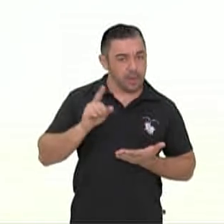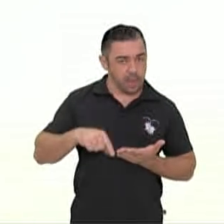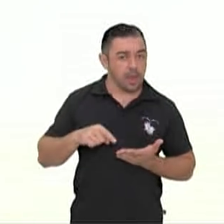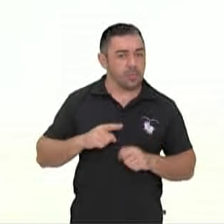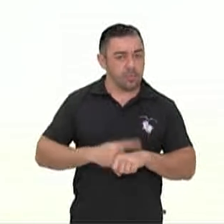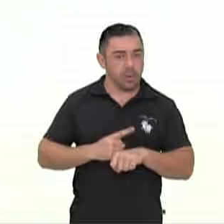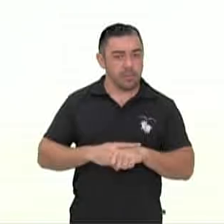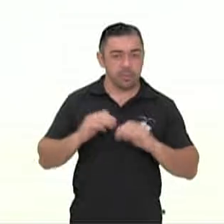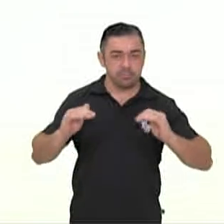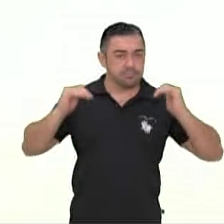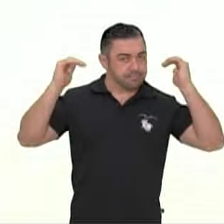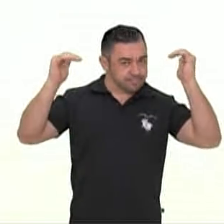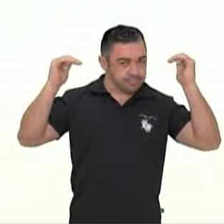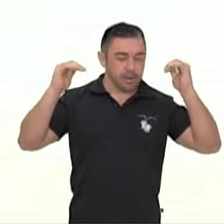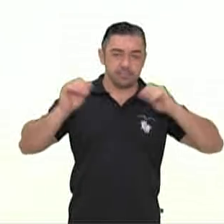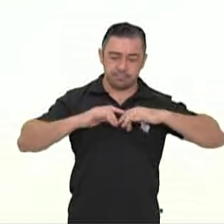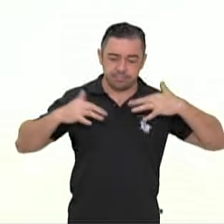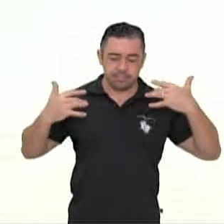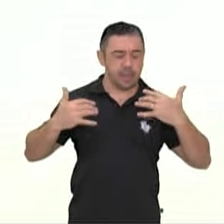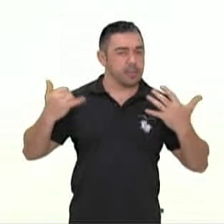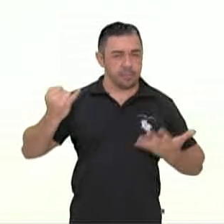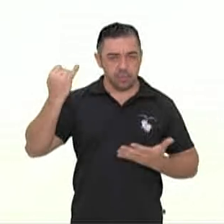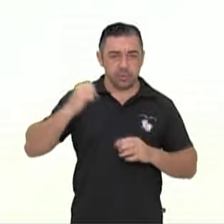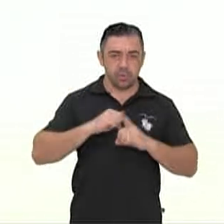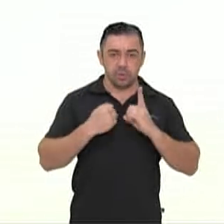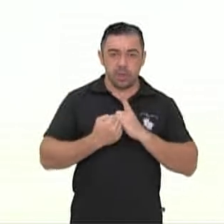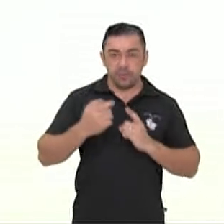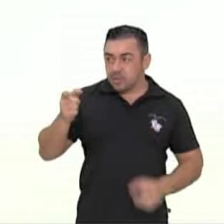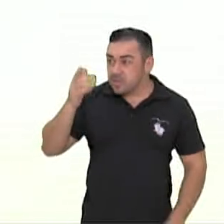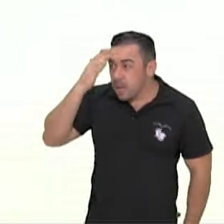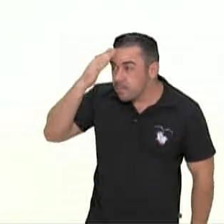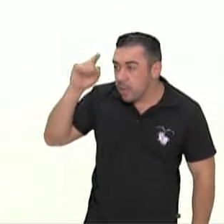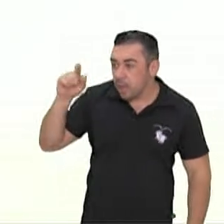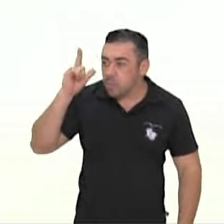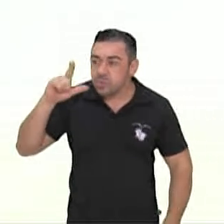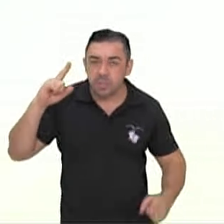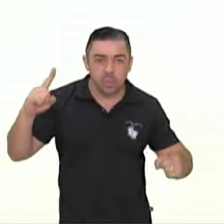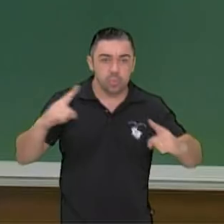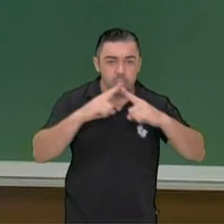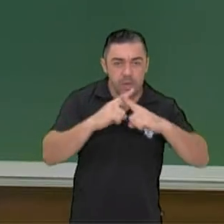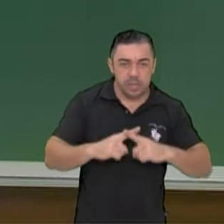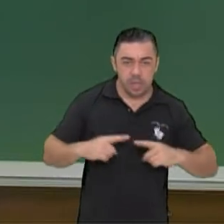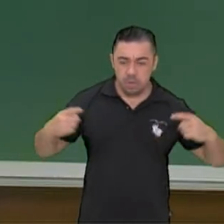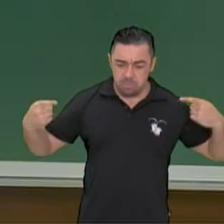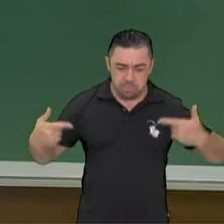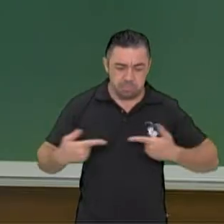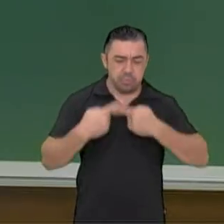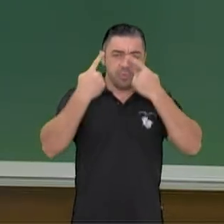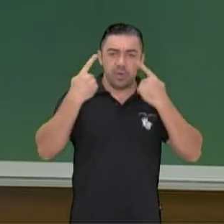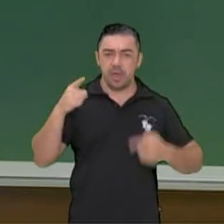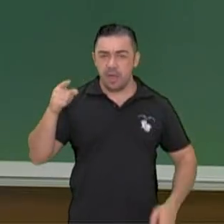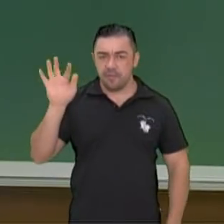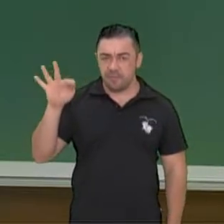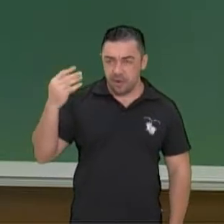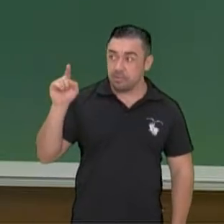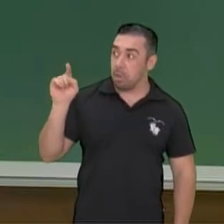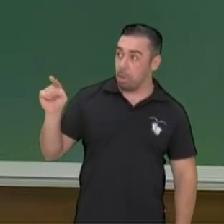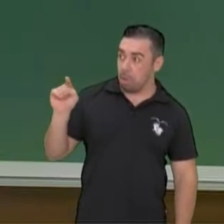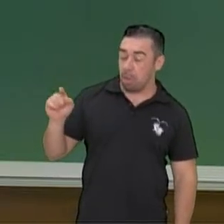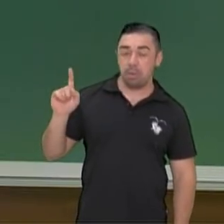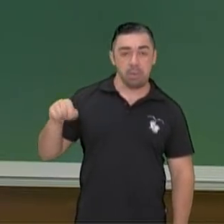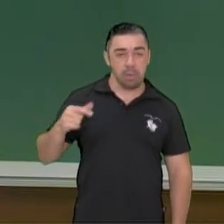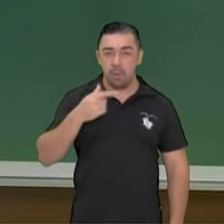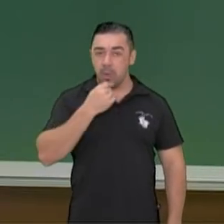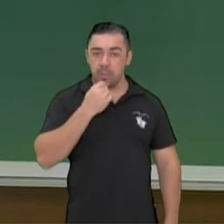ter uma importância social. Olha, você ficou sabendo quem que ganhou o torneio lá da França? Ah, foi ele? Foi